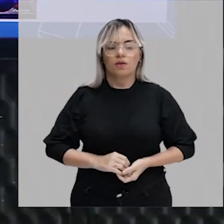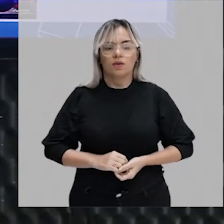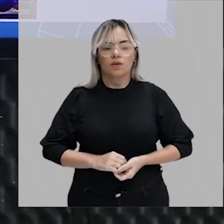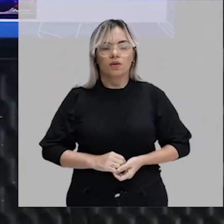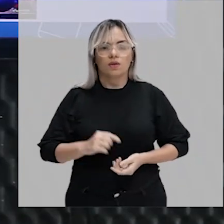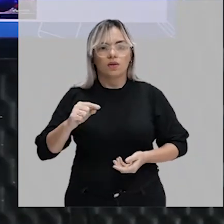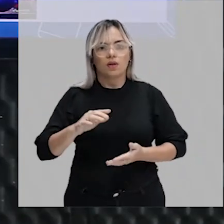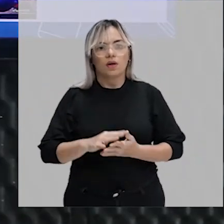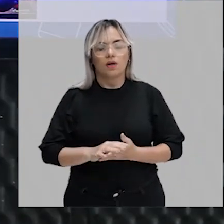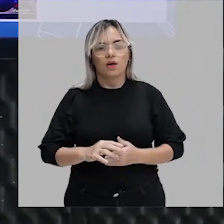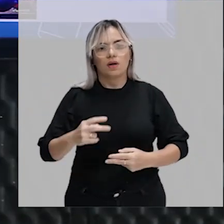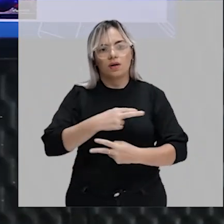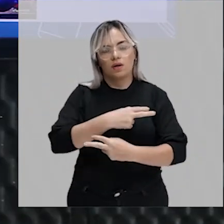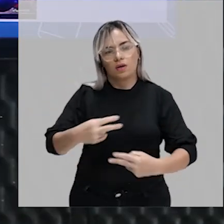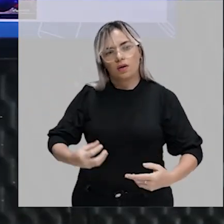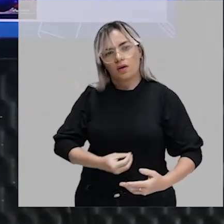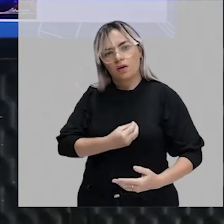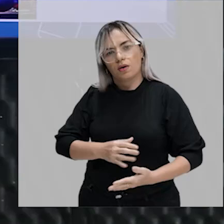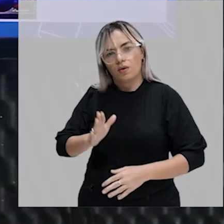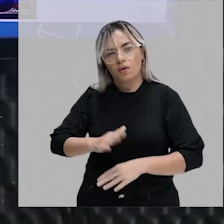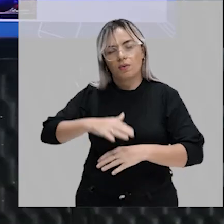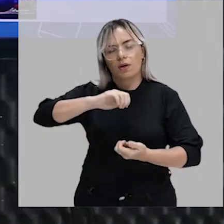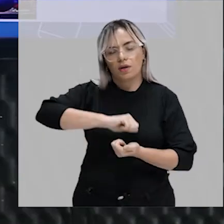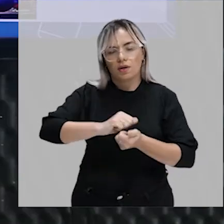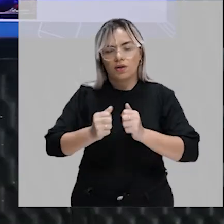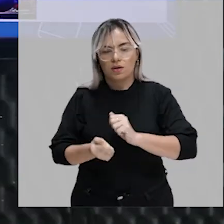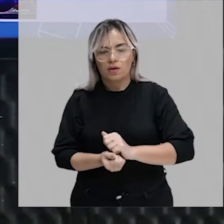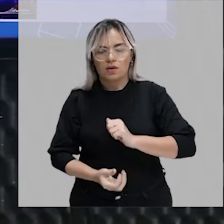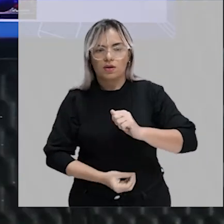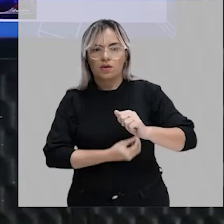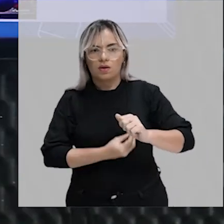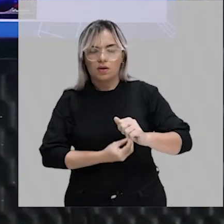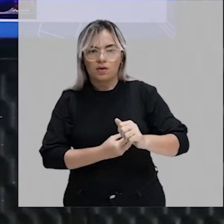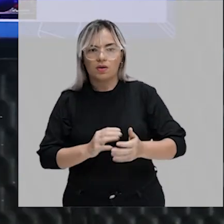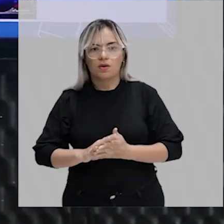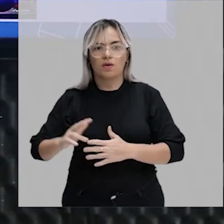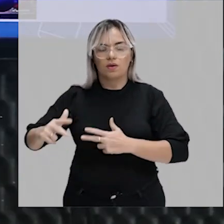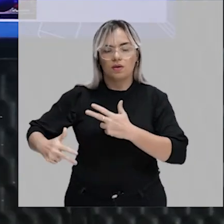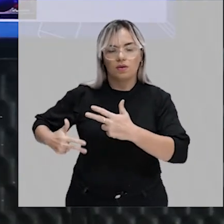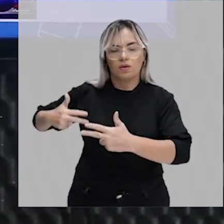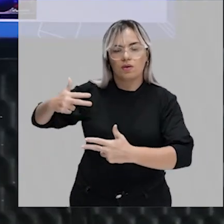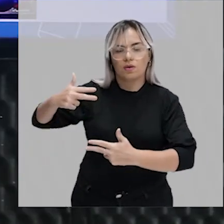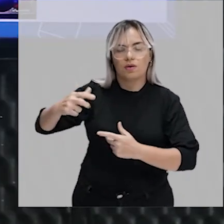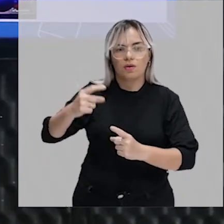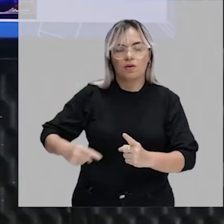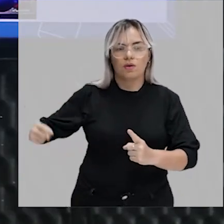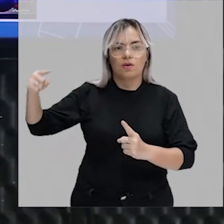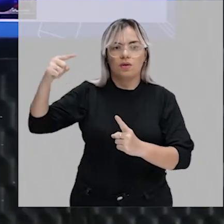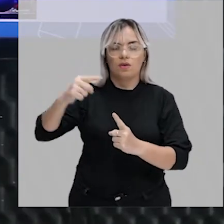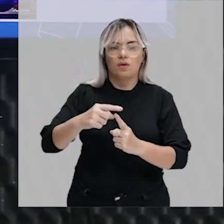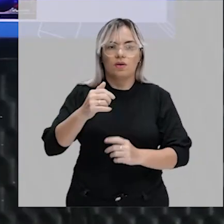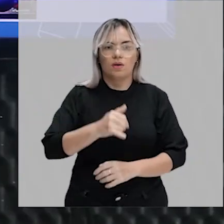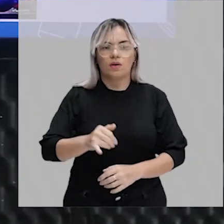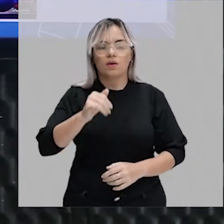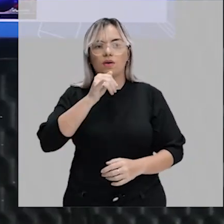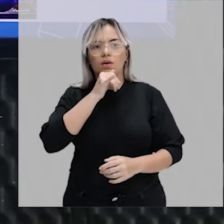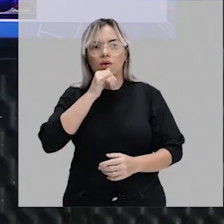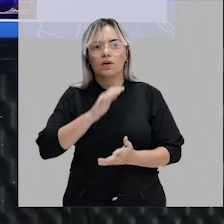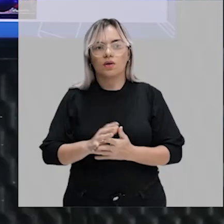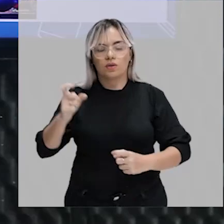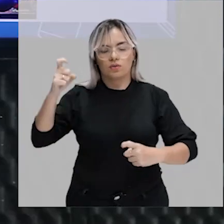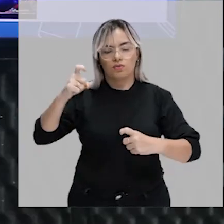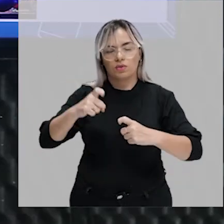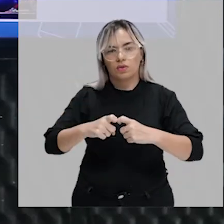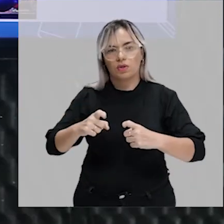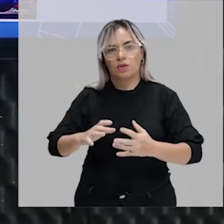os indivíduos mais adaptados eles sobrevivem. E um tipo de seleção natural é a seleção sexual.